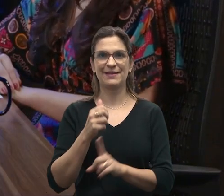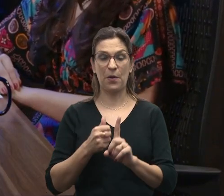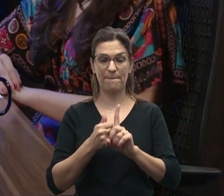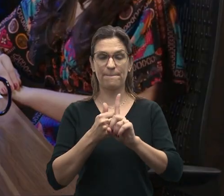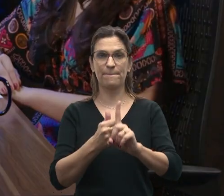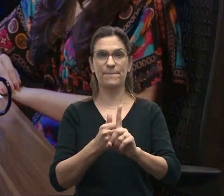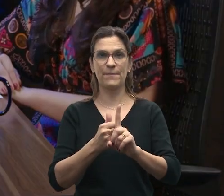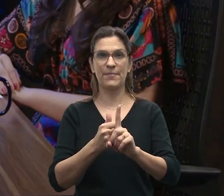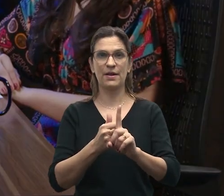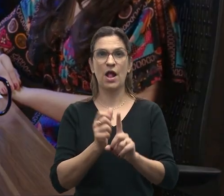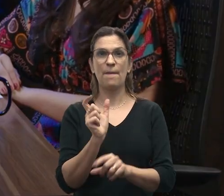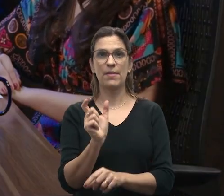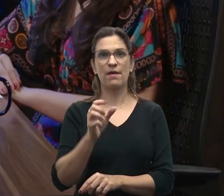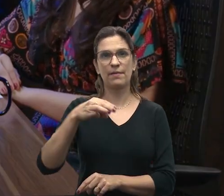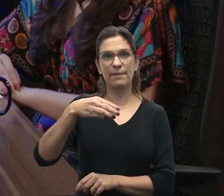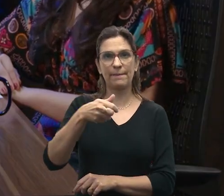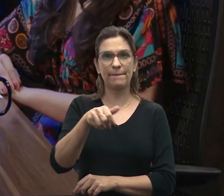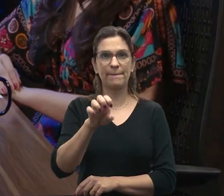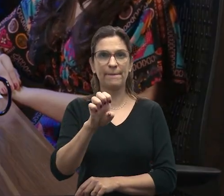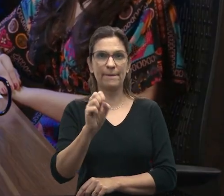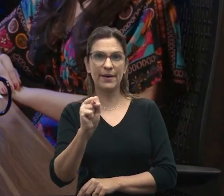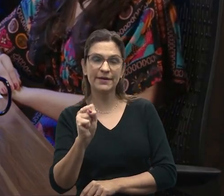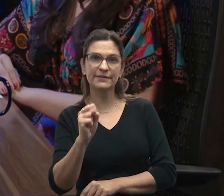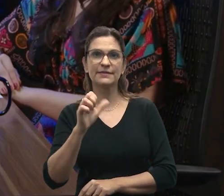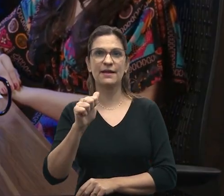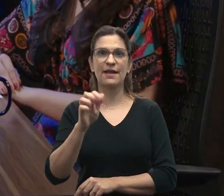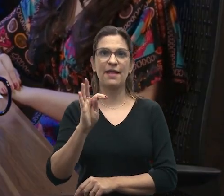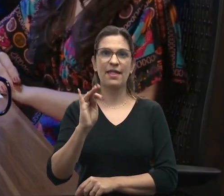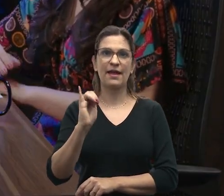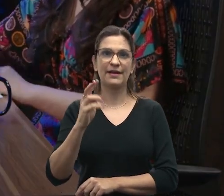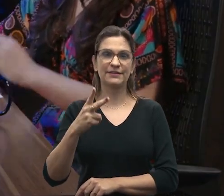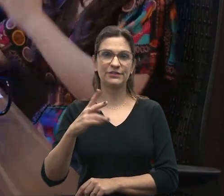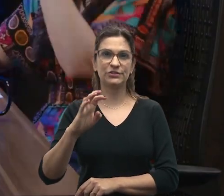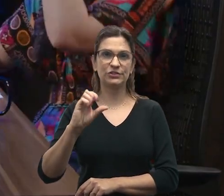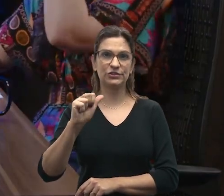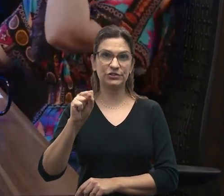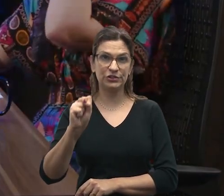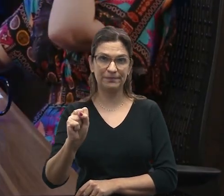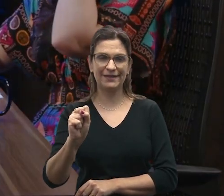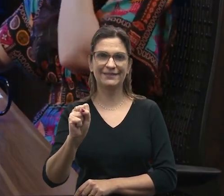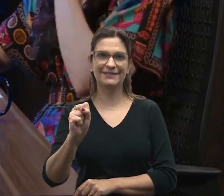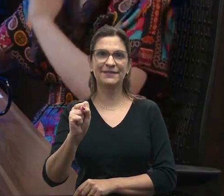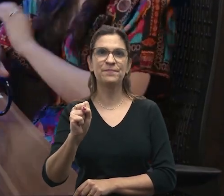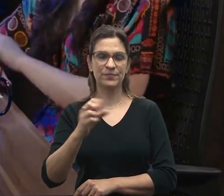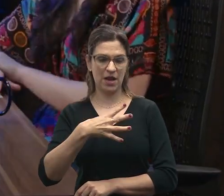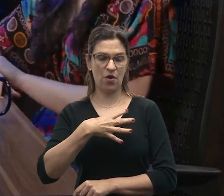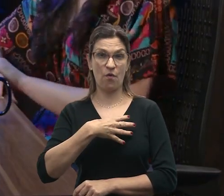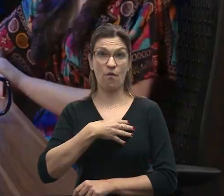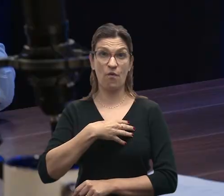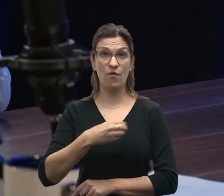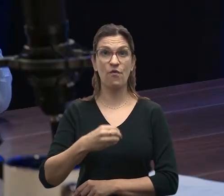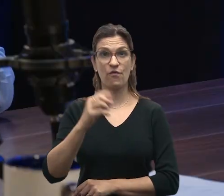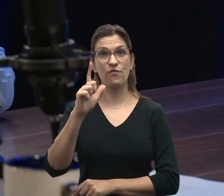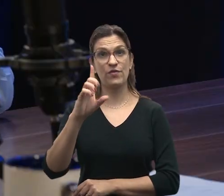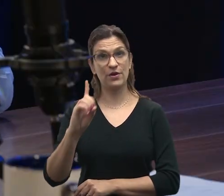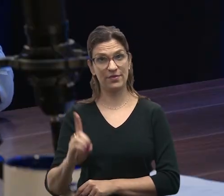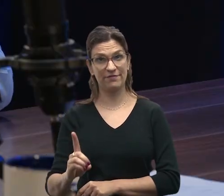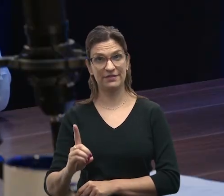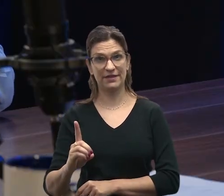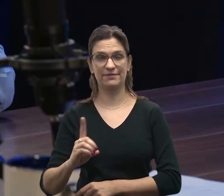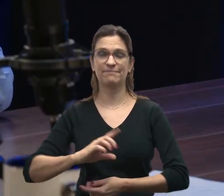né? A tipicidade é a mãe de uma criança que não tem deficiência. E a mãe atípica é a mãe da criança que tem